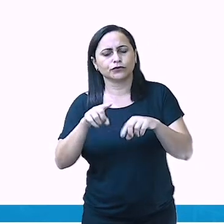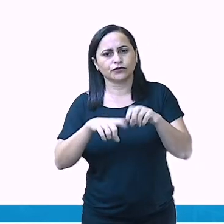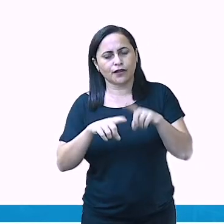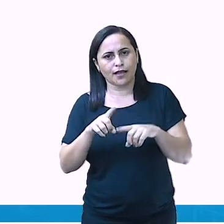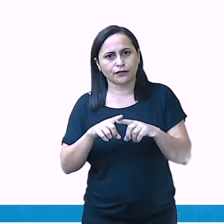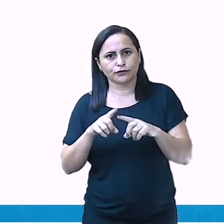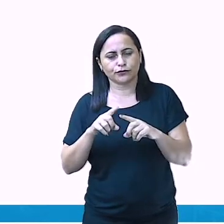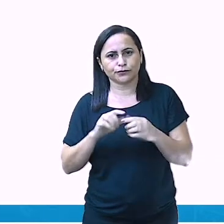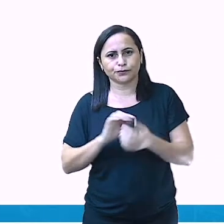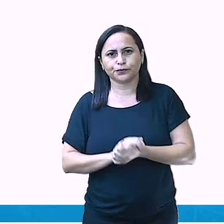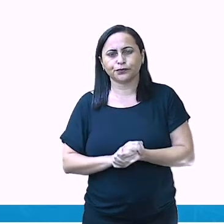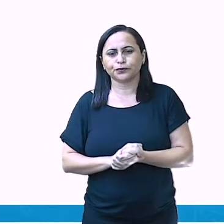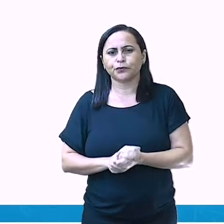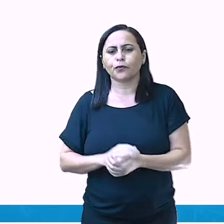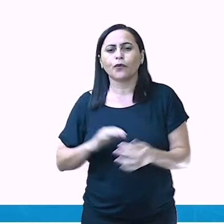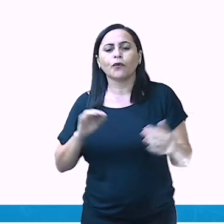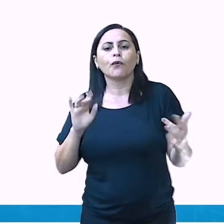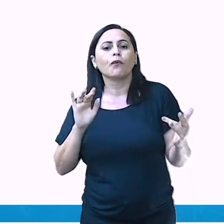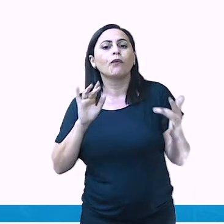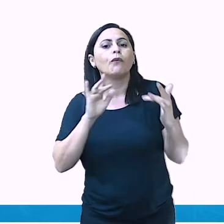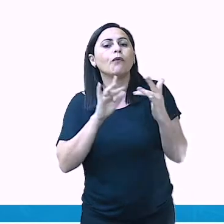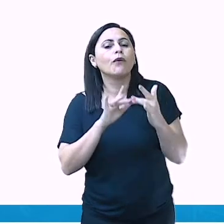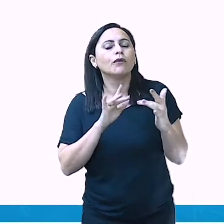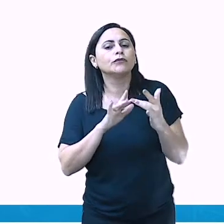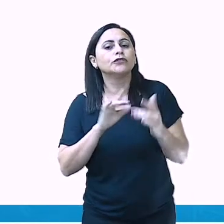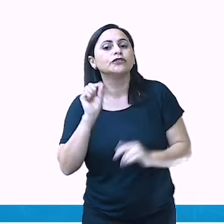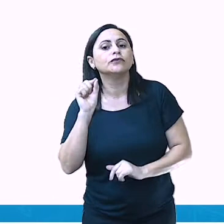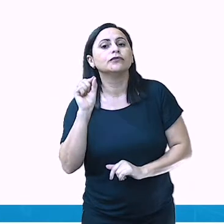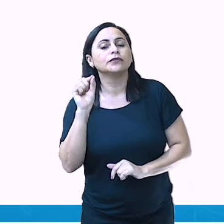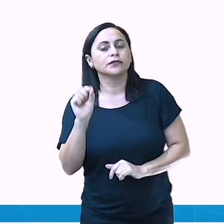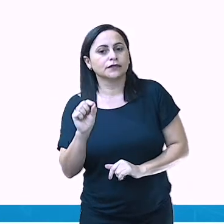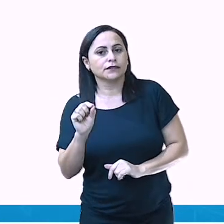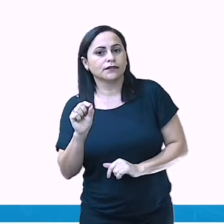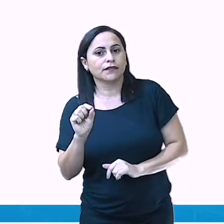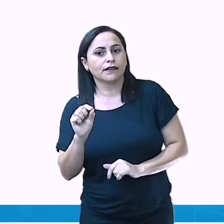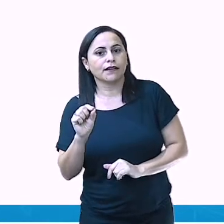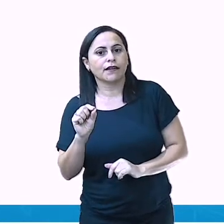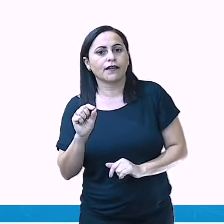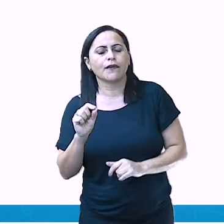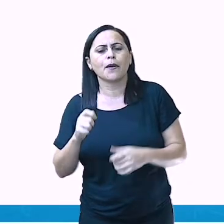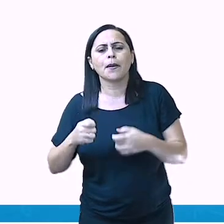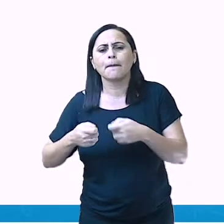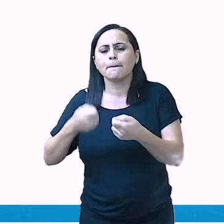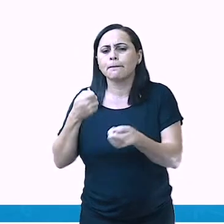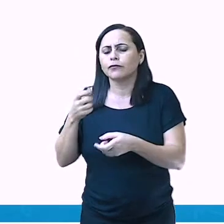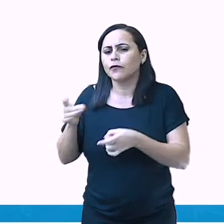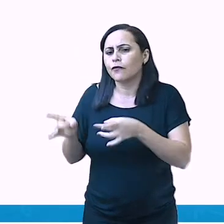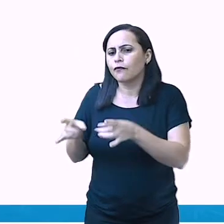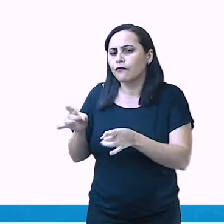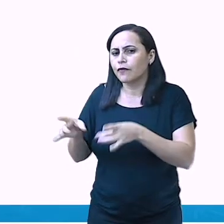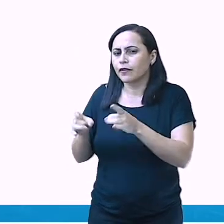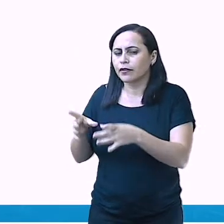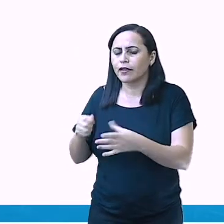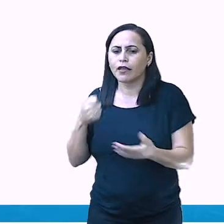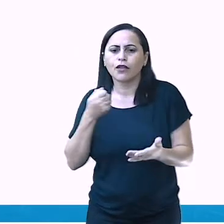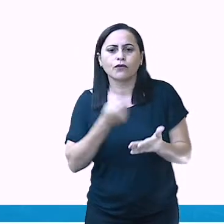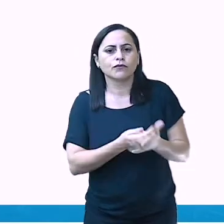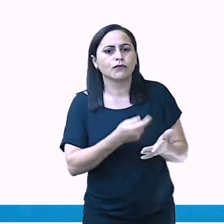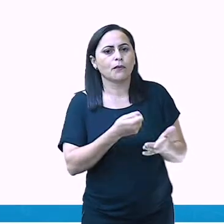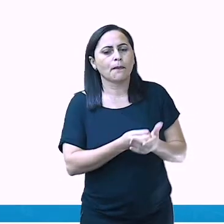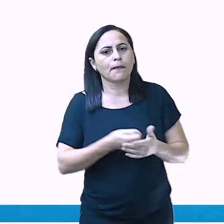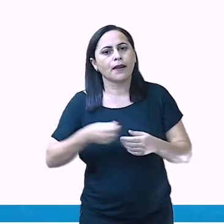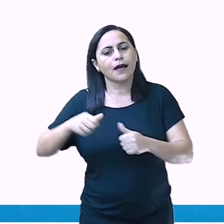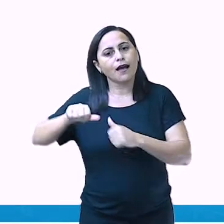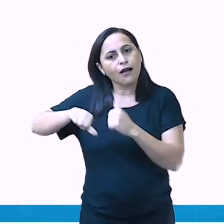troca, da venda ou da compra de mercadorias. Então, como a gente fez a primeira